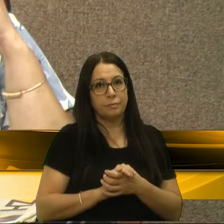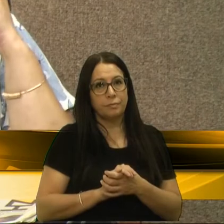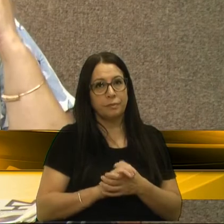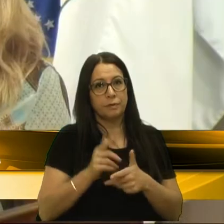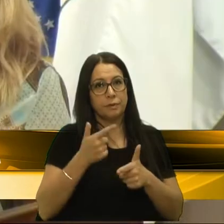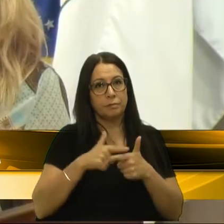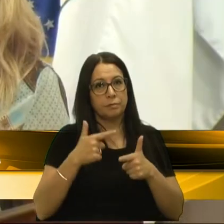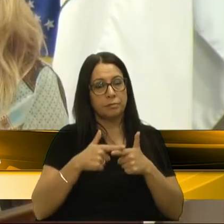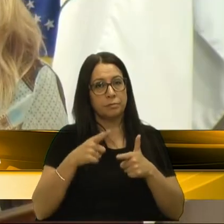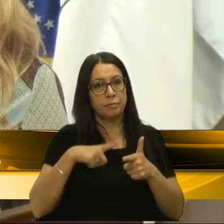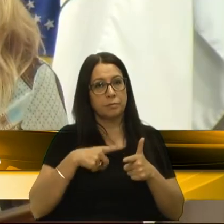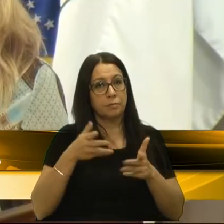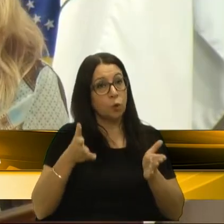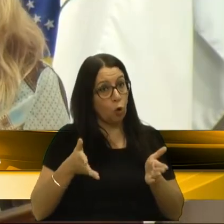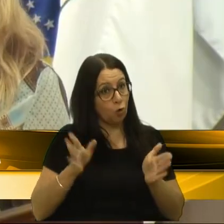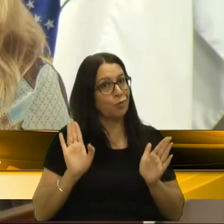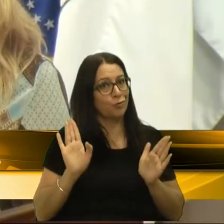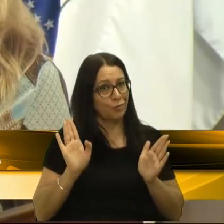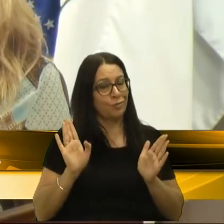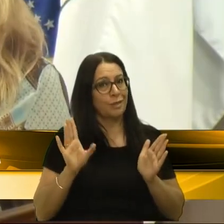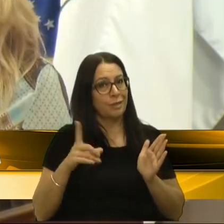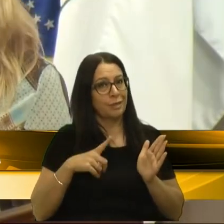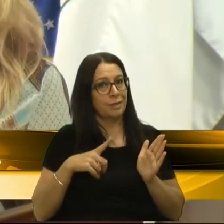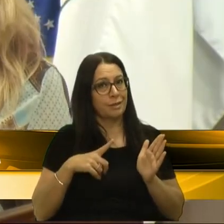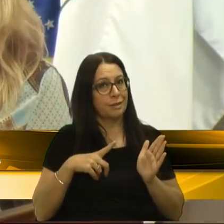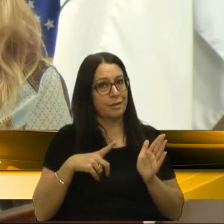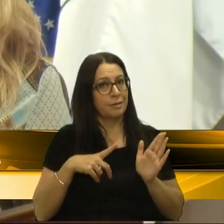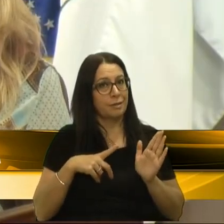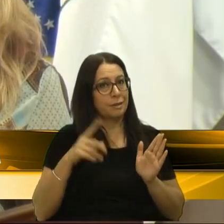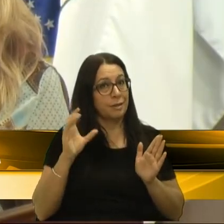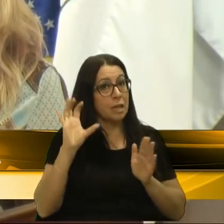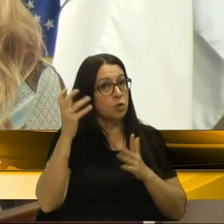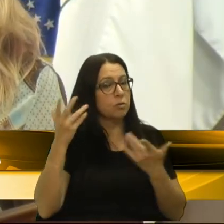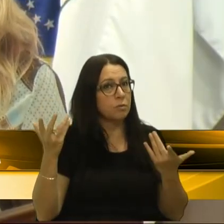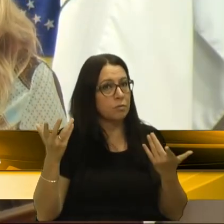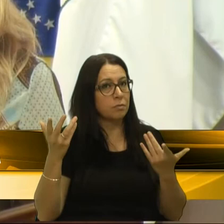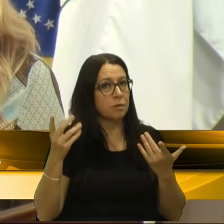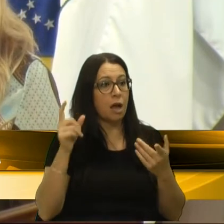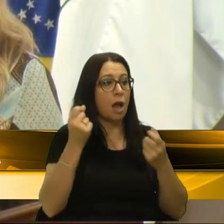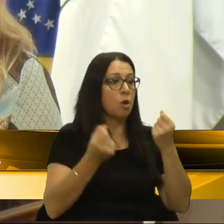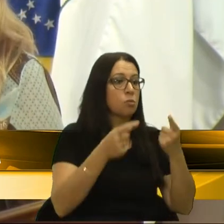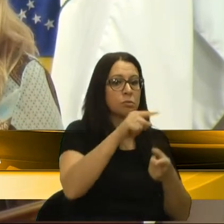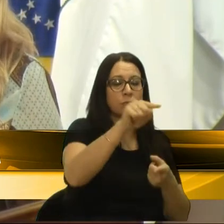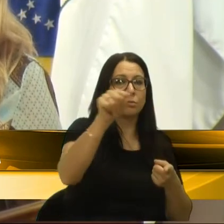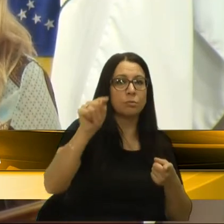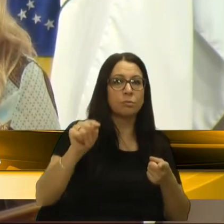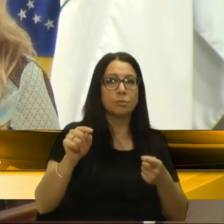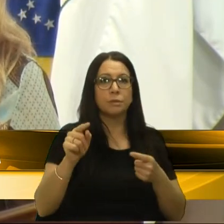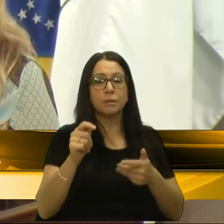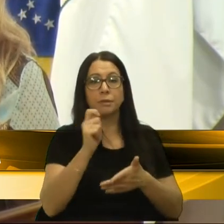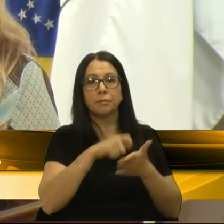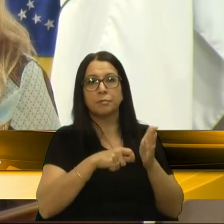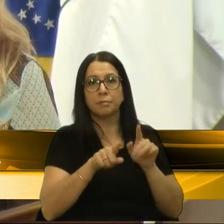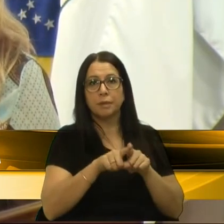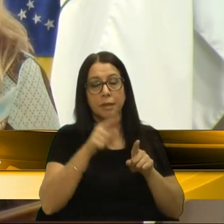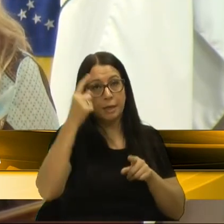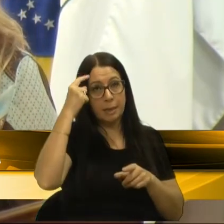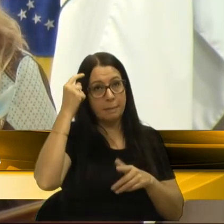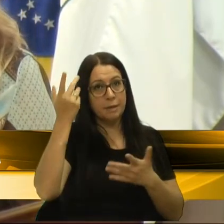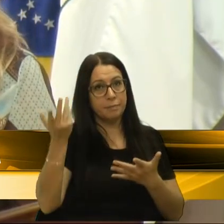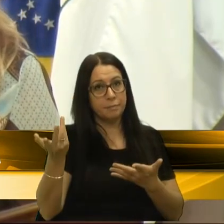que já existe hoje, né? E que tem que ser resolvido, é pontual. Essa indicação é pensando